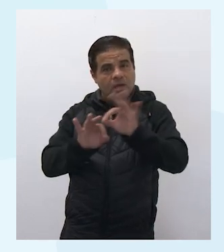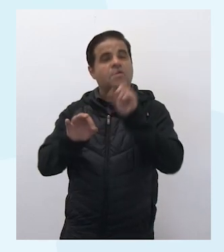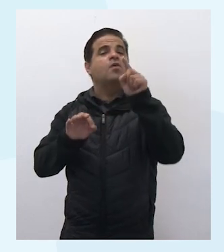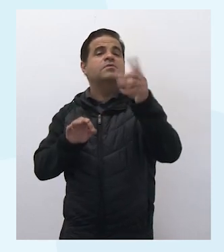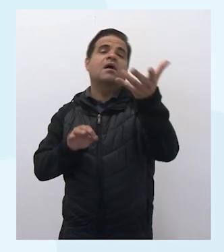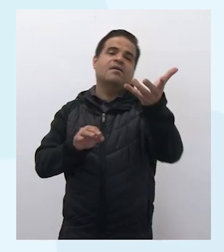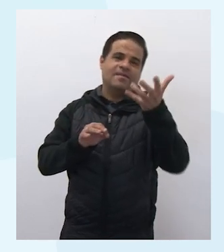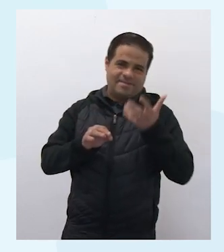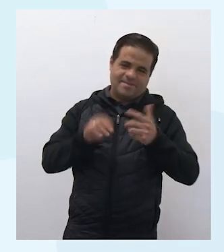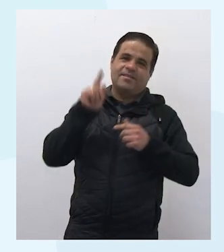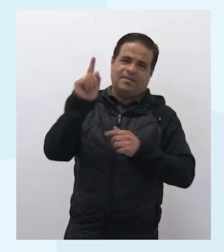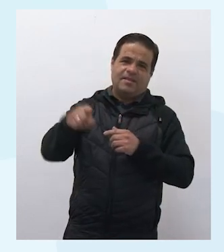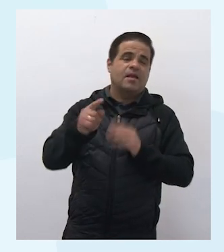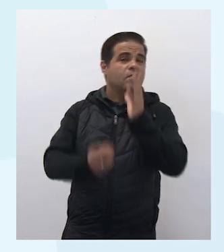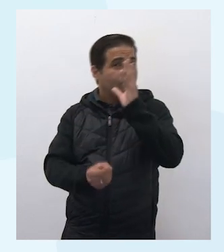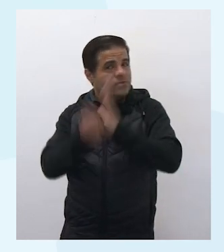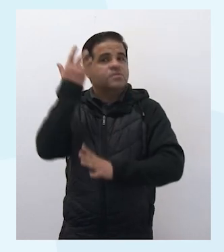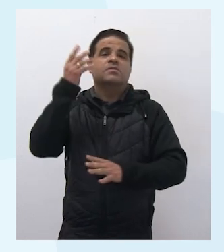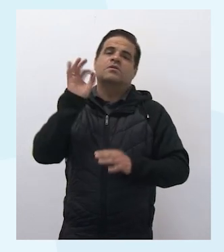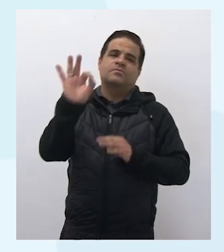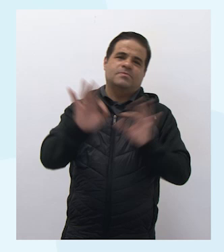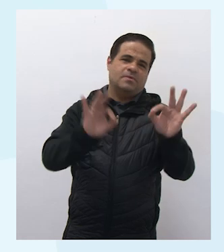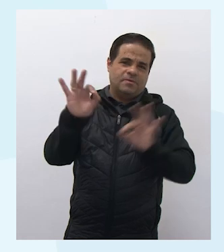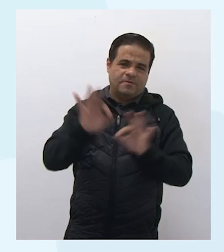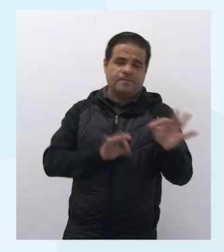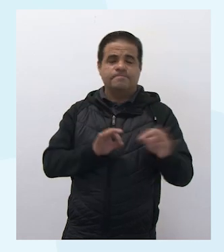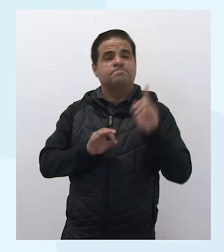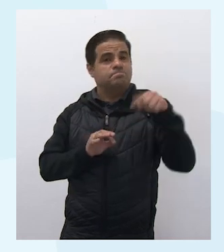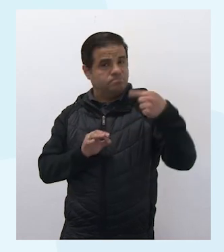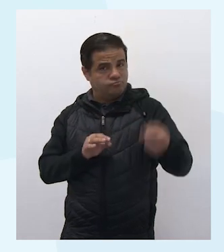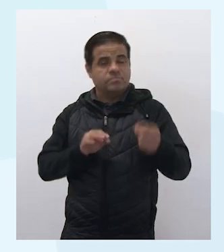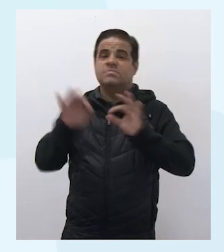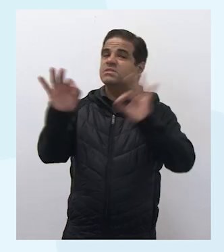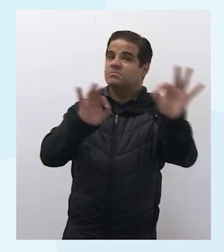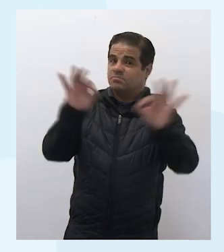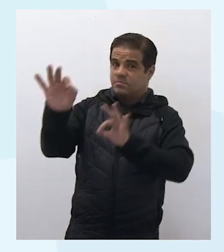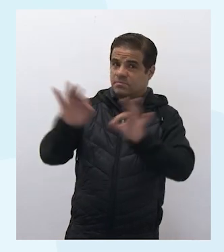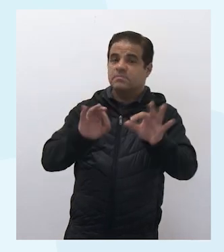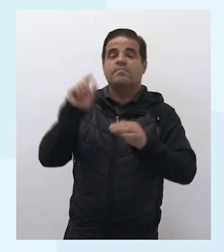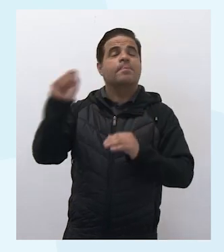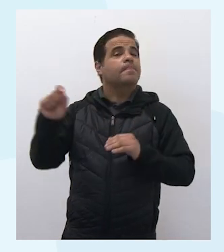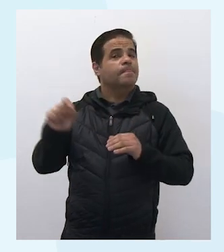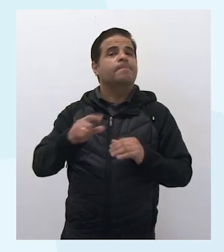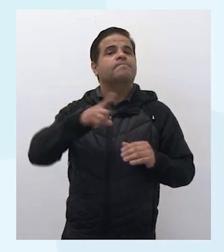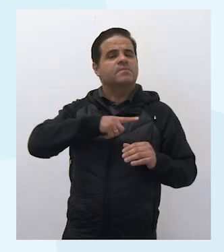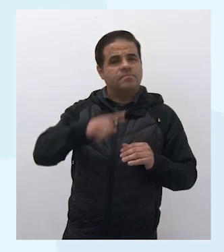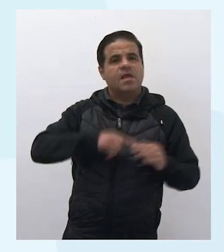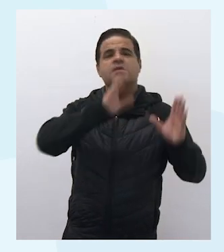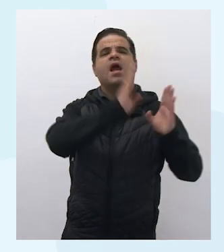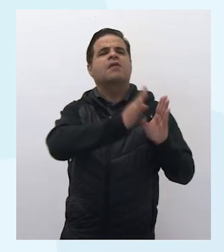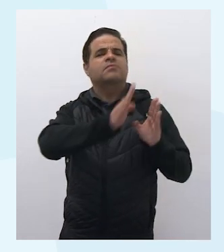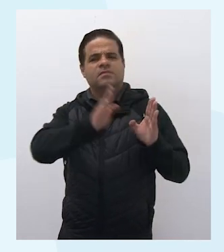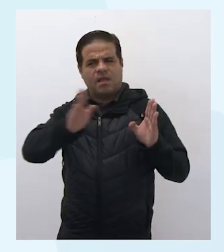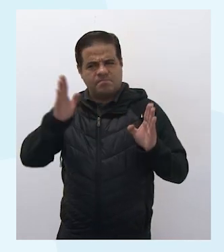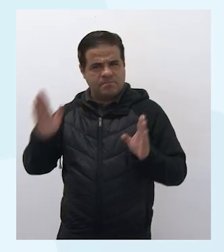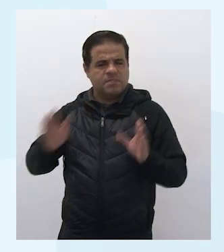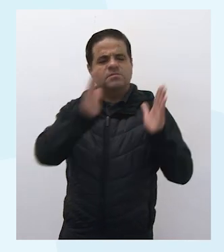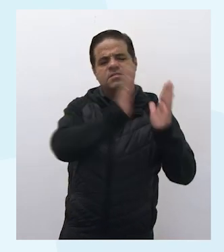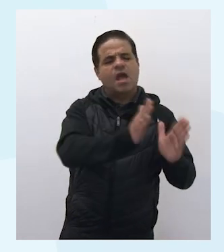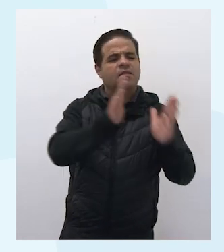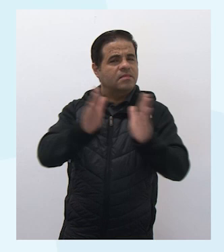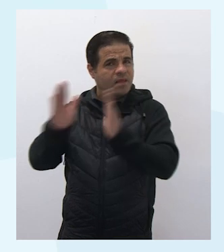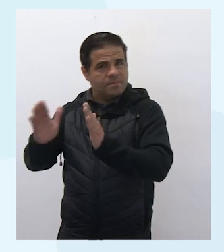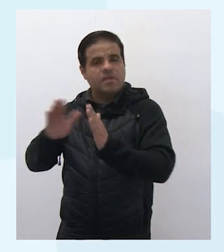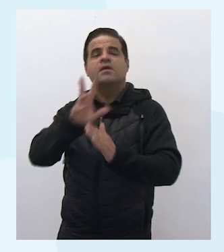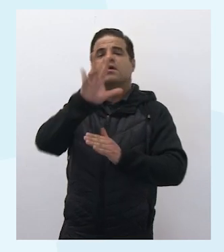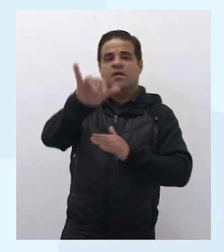você elaborou, tá? E este plano, ele tem etapas e